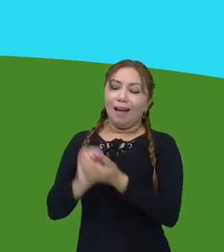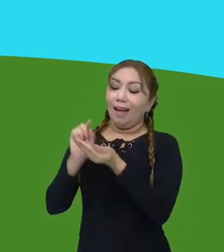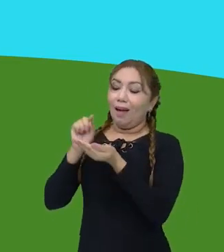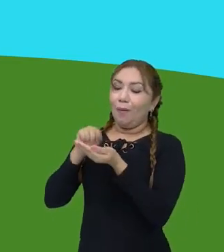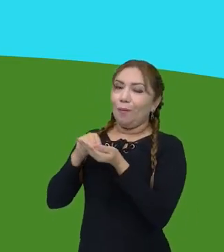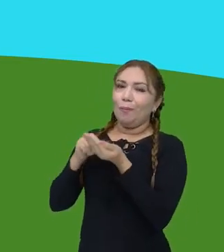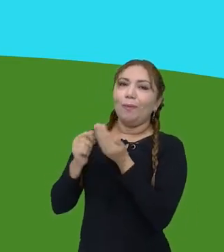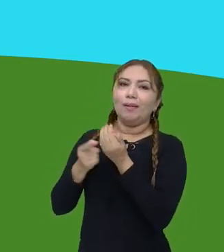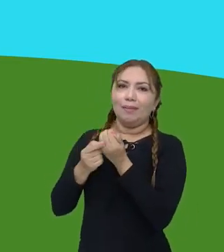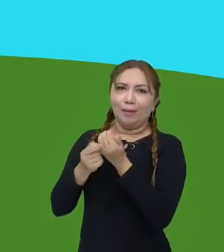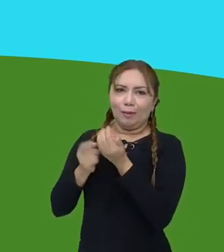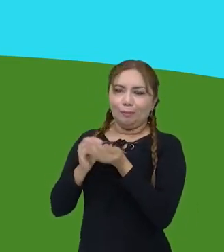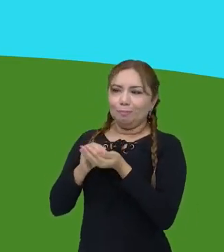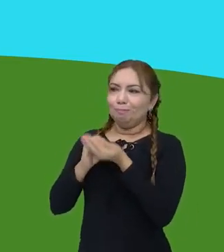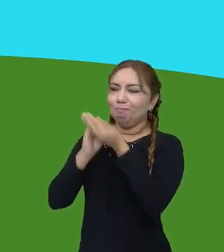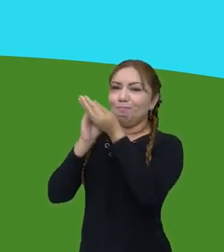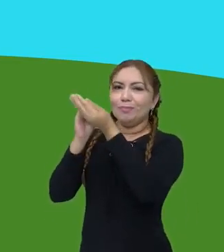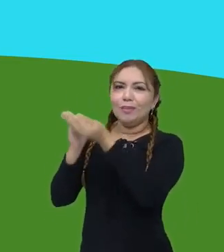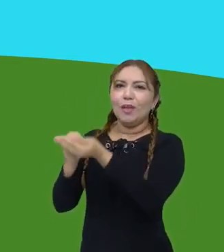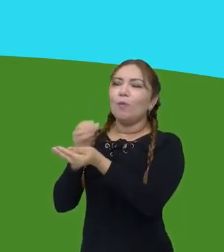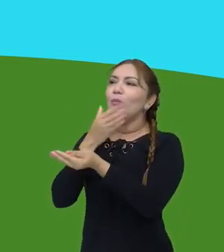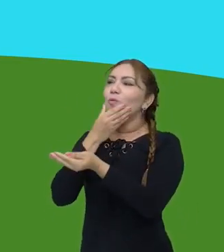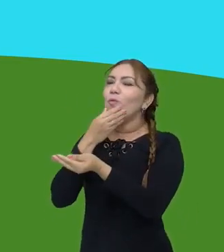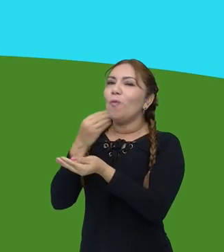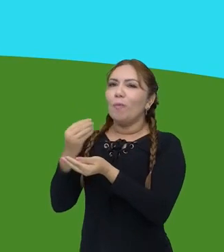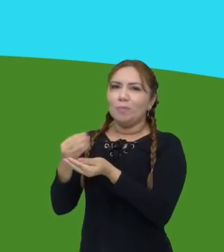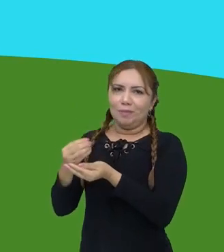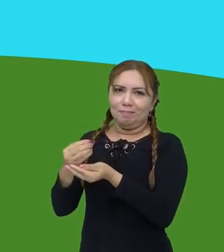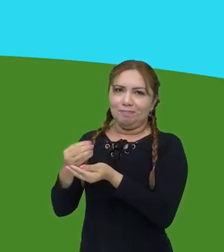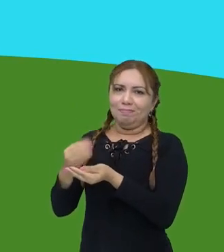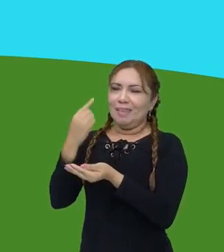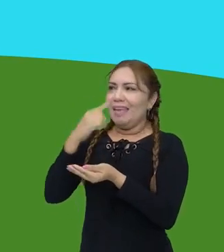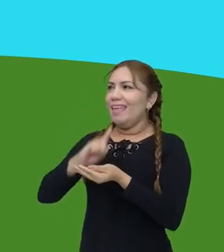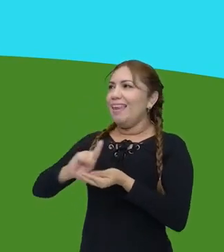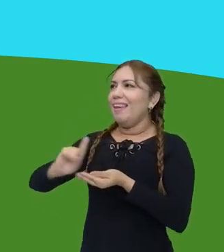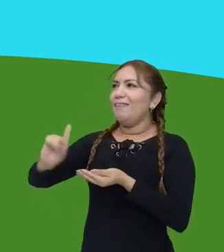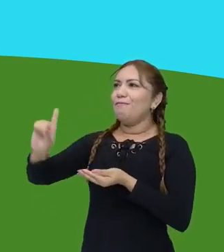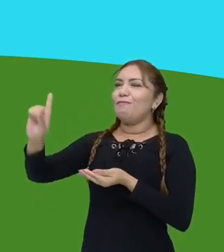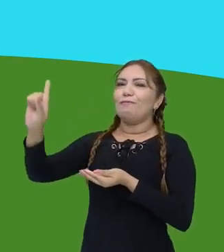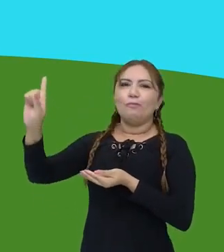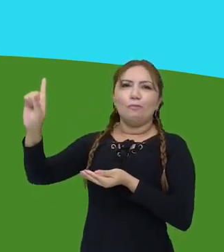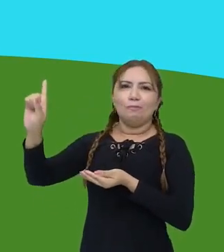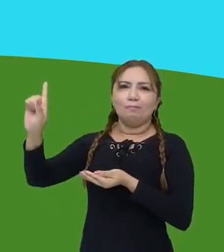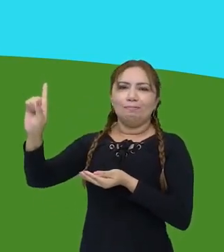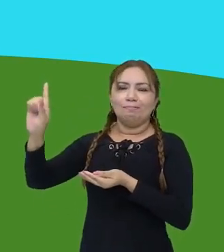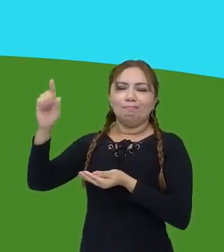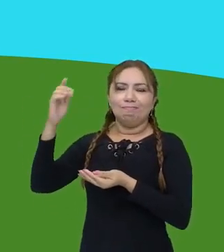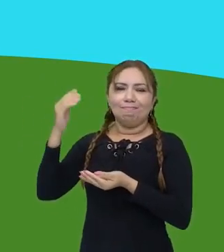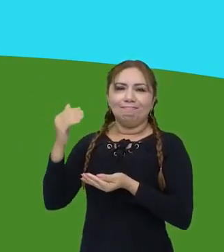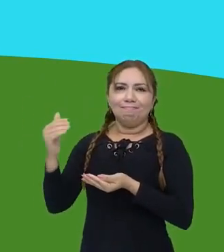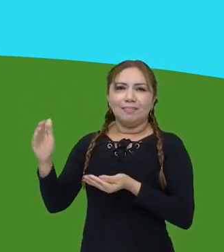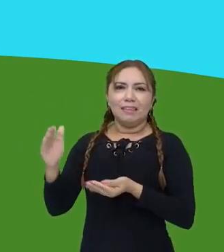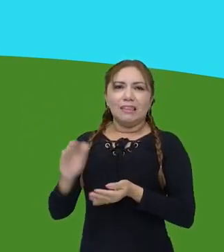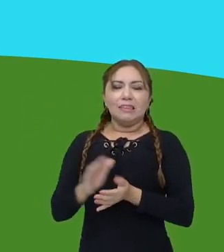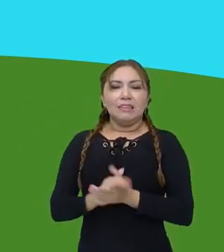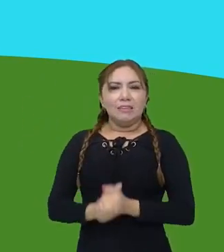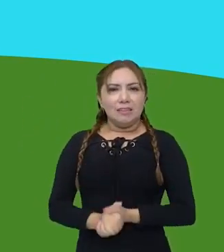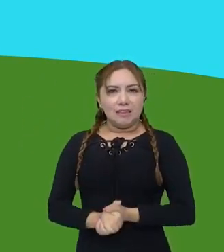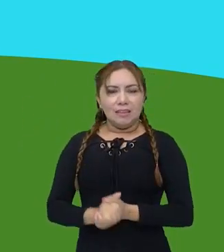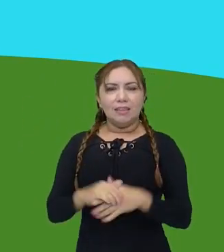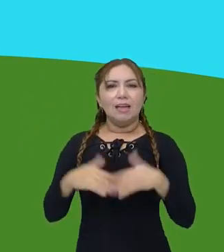ao comerciante e ele foi embora, levando o anel real. E tudo